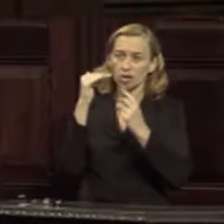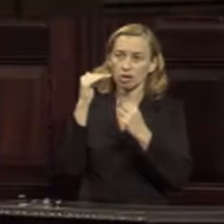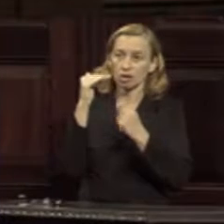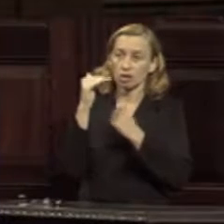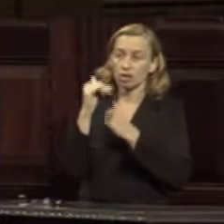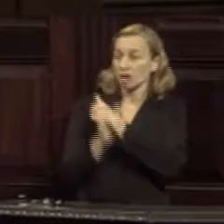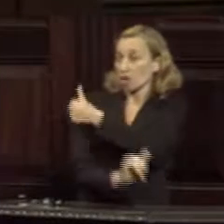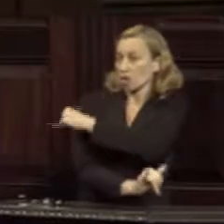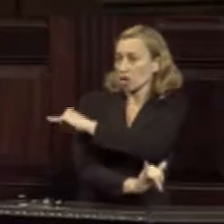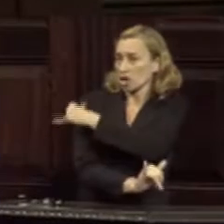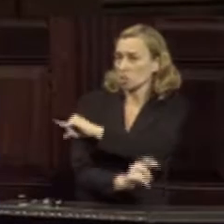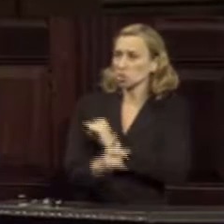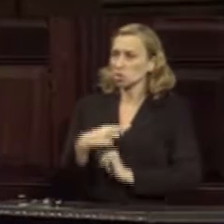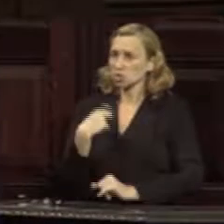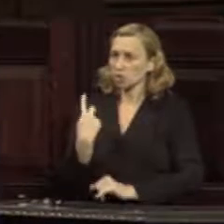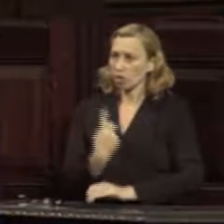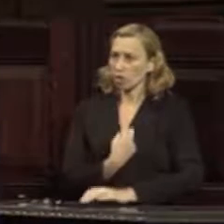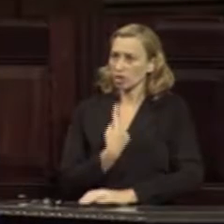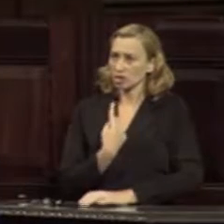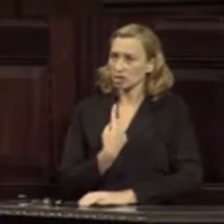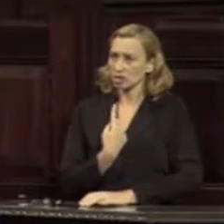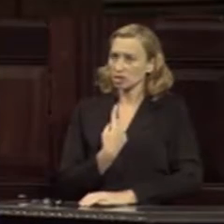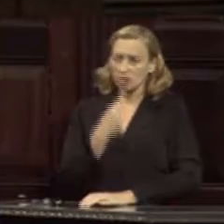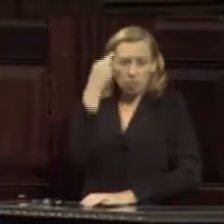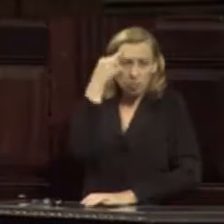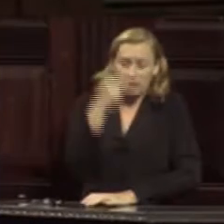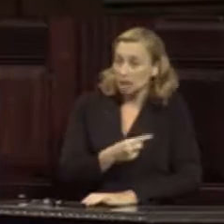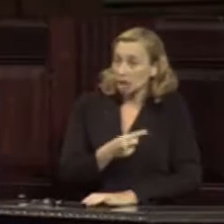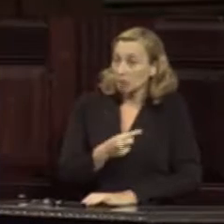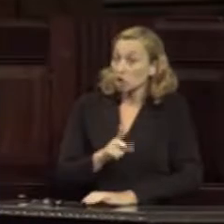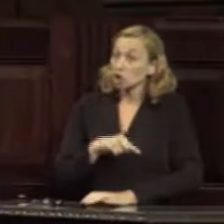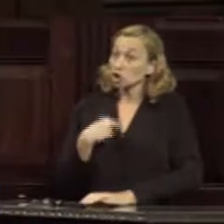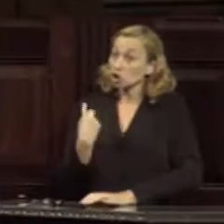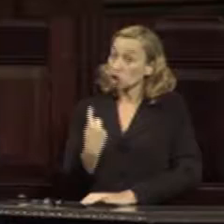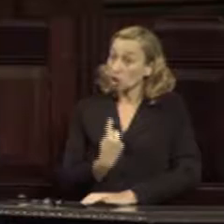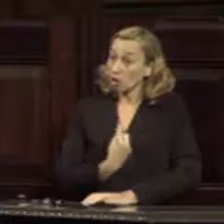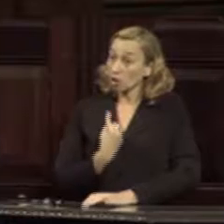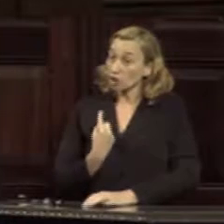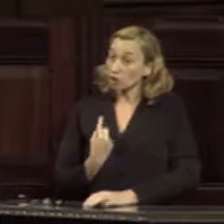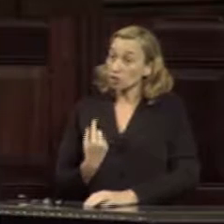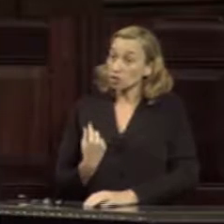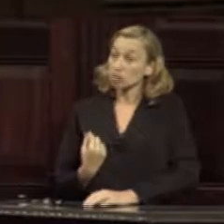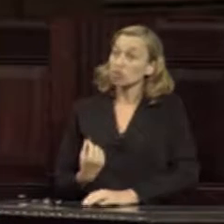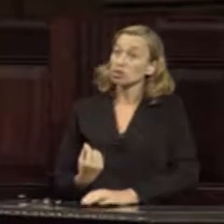Nós somos mediadores da construção da verdade,